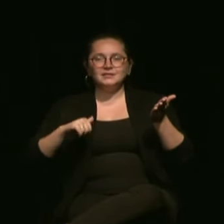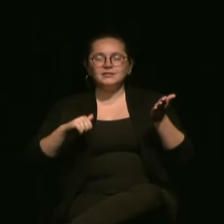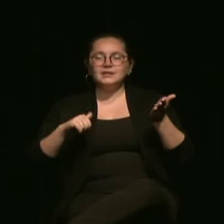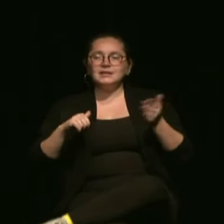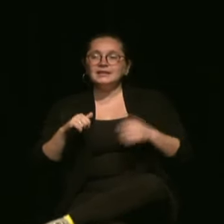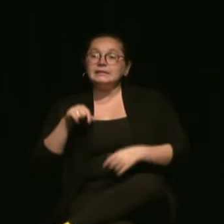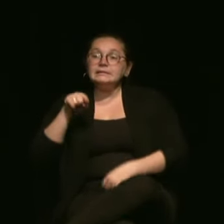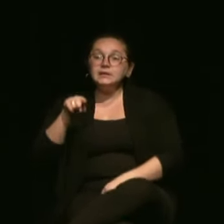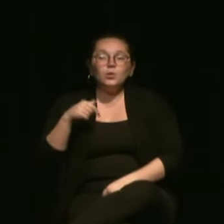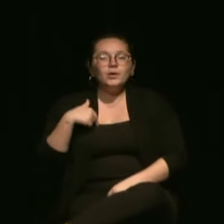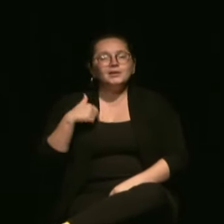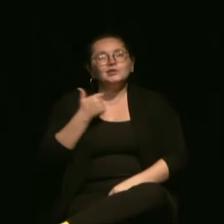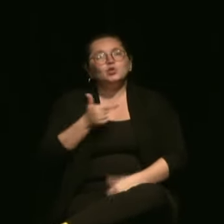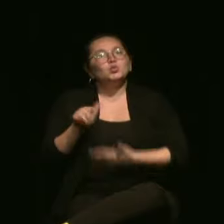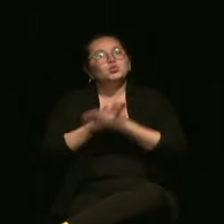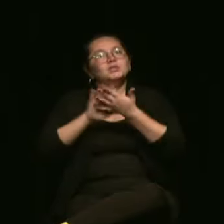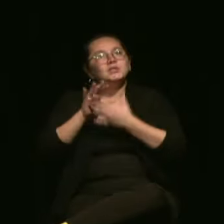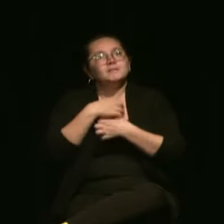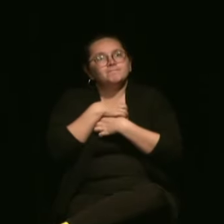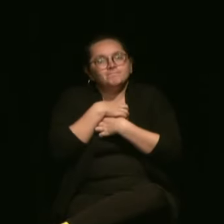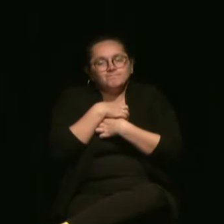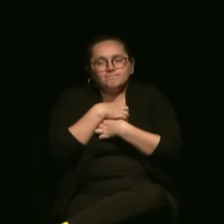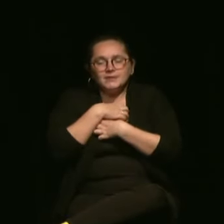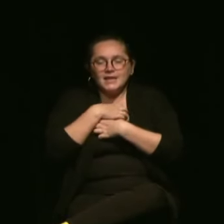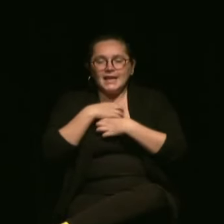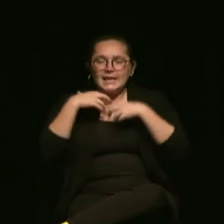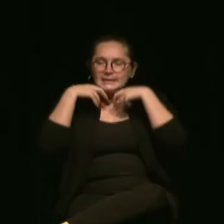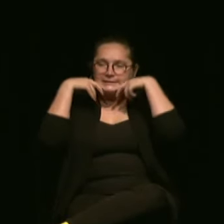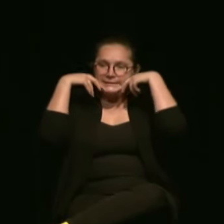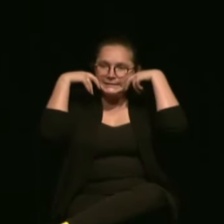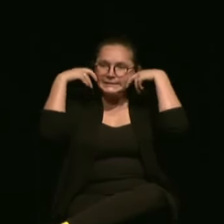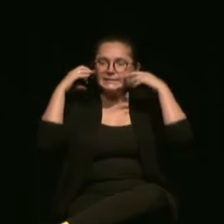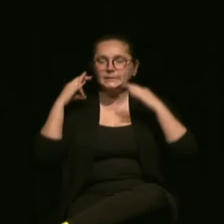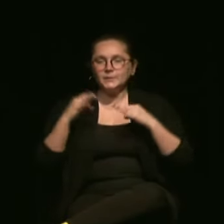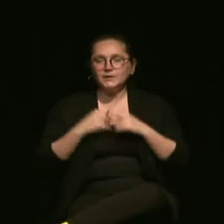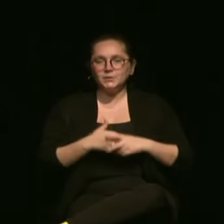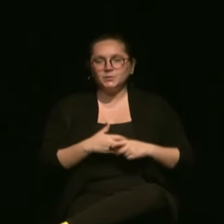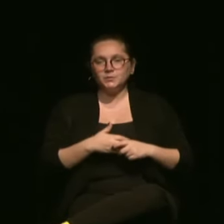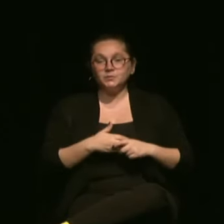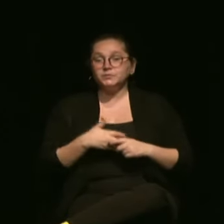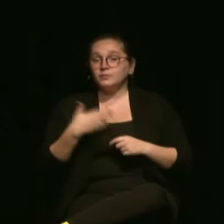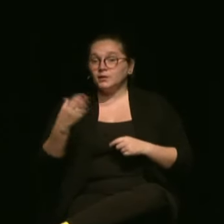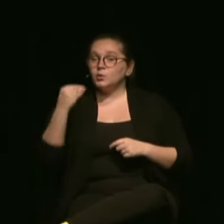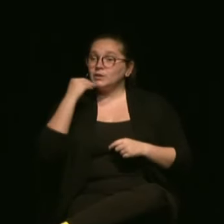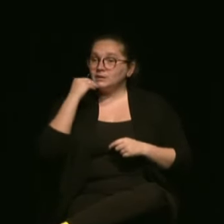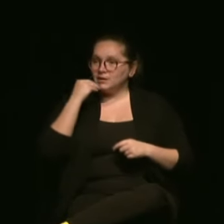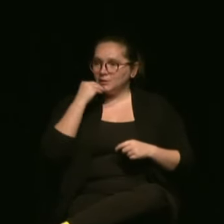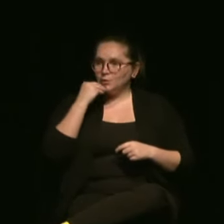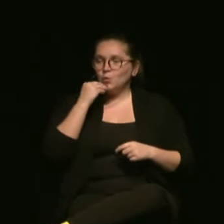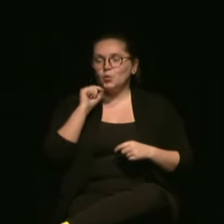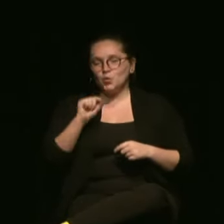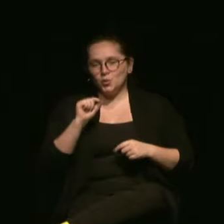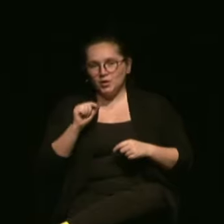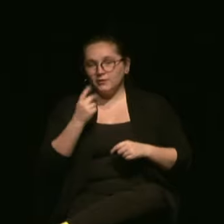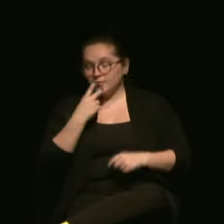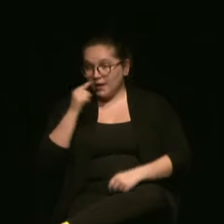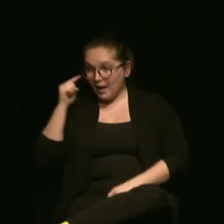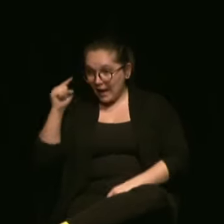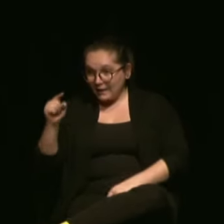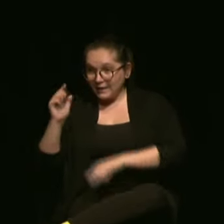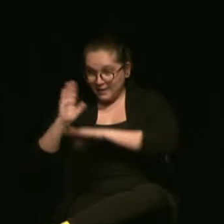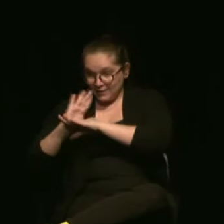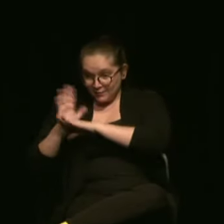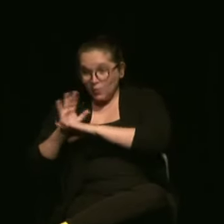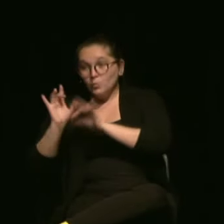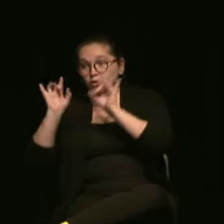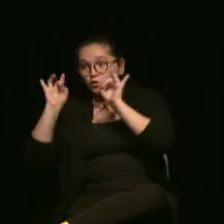Ele não tinha jeito para esse tipo de coisa. Constrangia ele demais. Então, ele tentou meio que vender o peixe que aquele filme só das